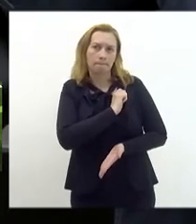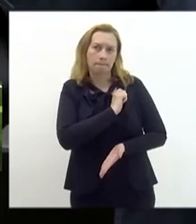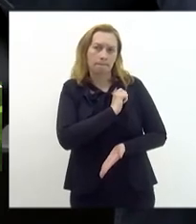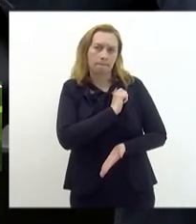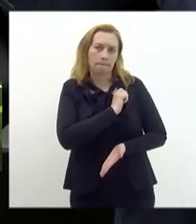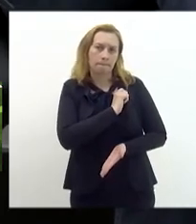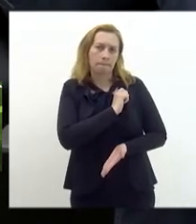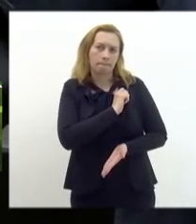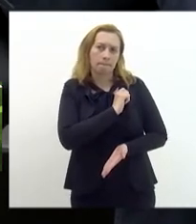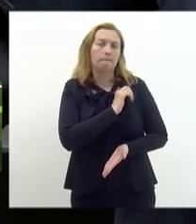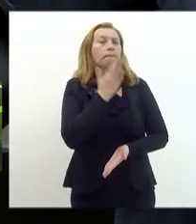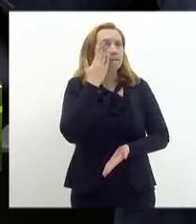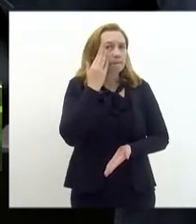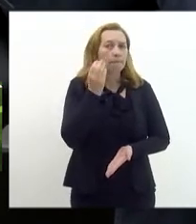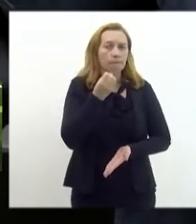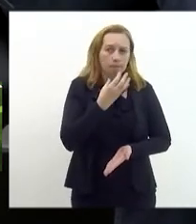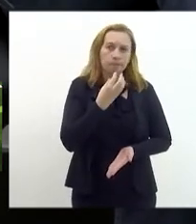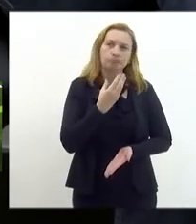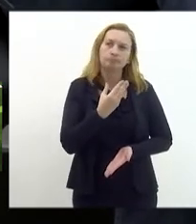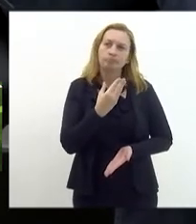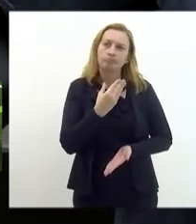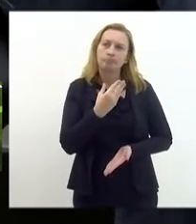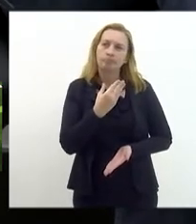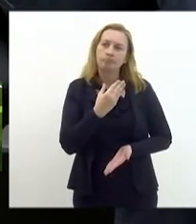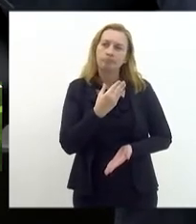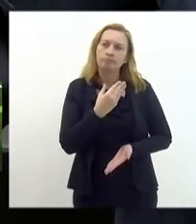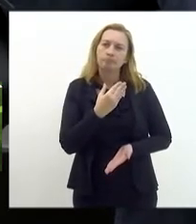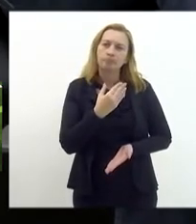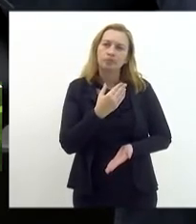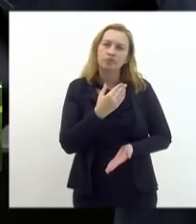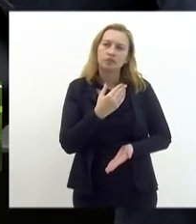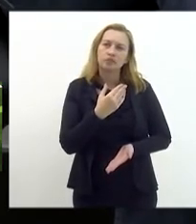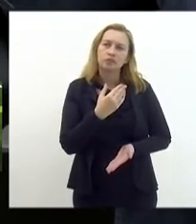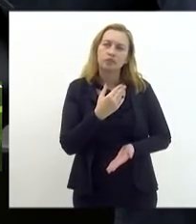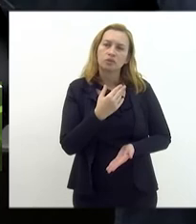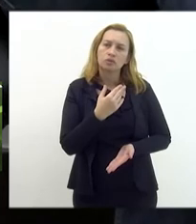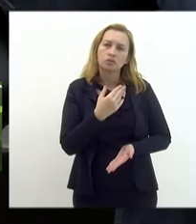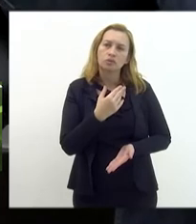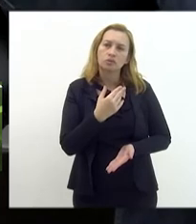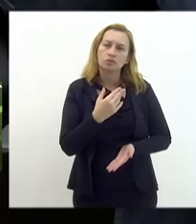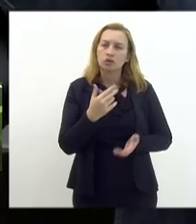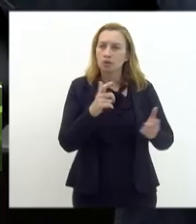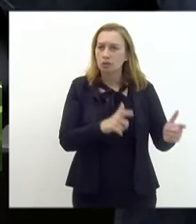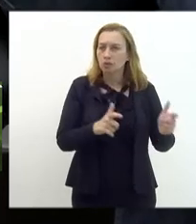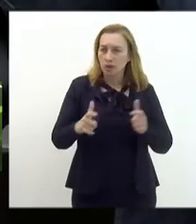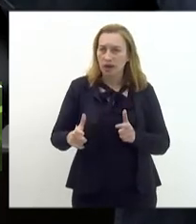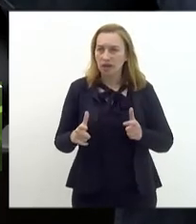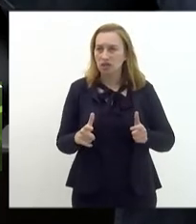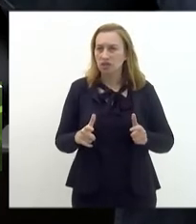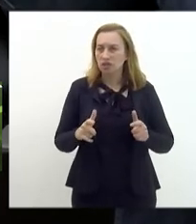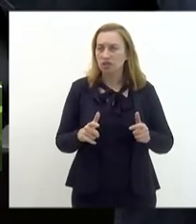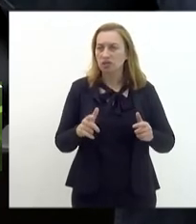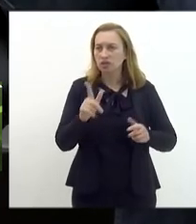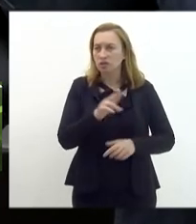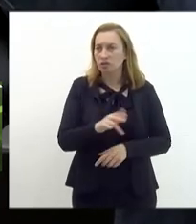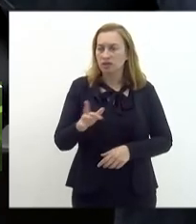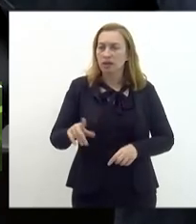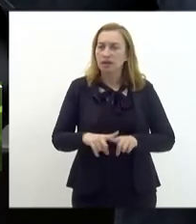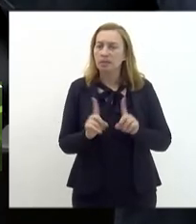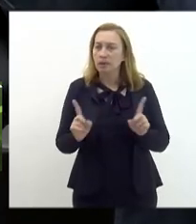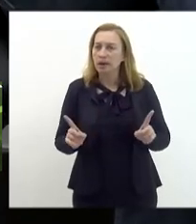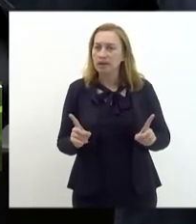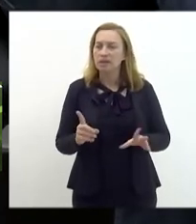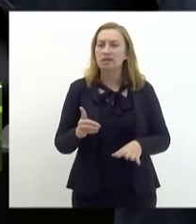Sei bem, sabemos bem, né? Militamos talvez em lados diferentes do balcão, né, deputado Luiz Paulo,